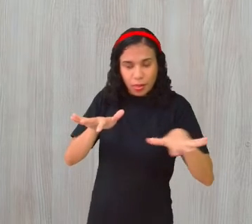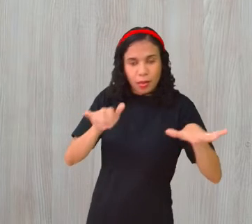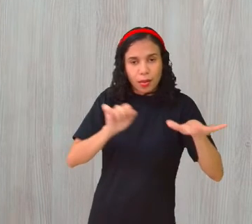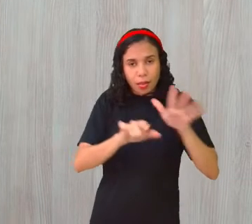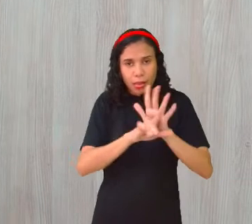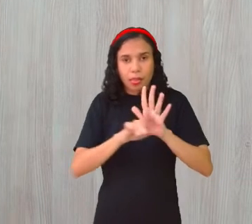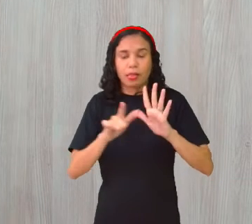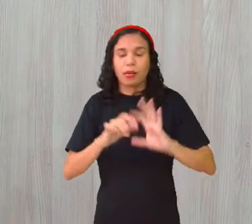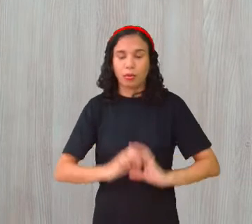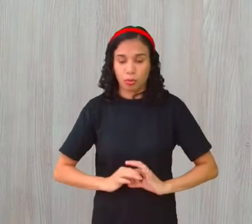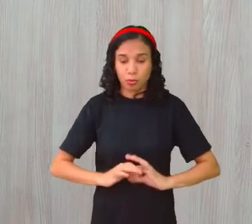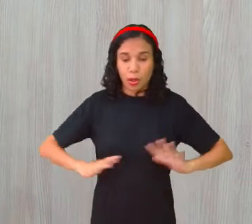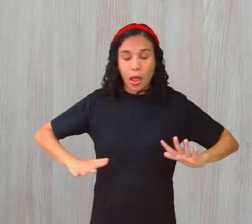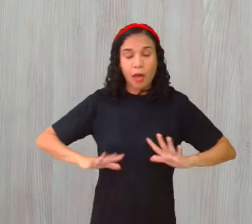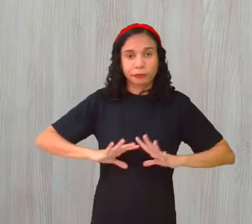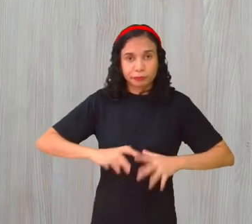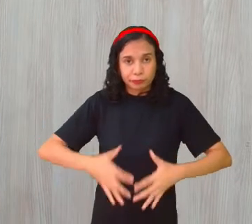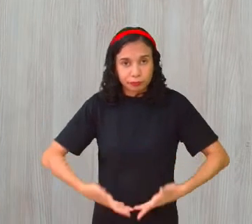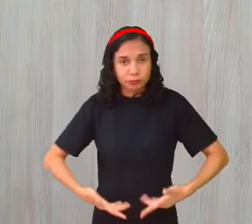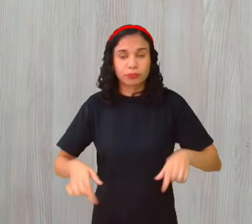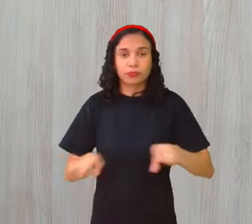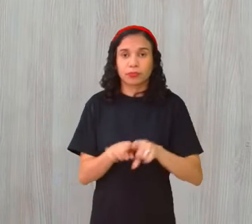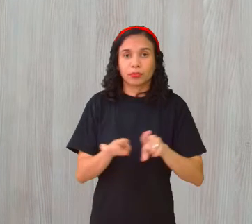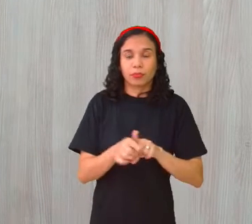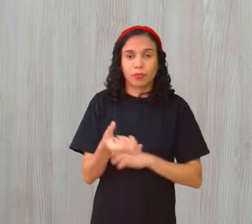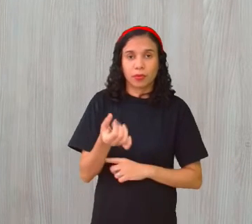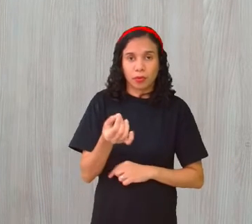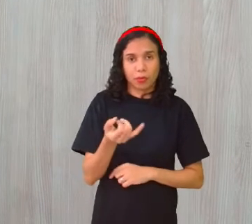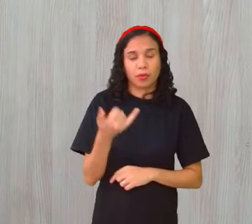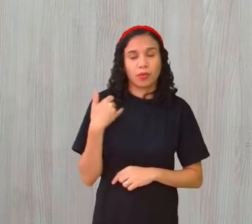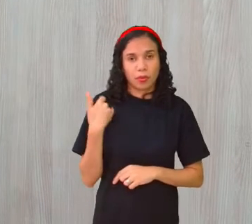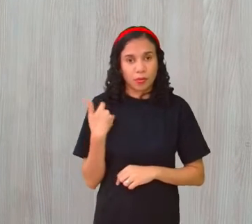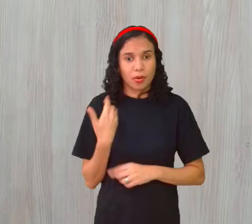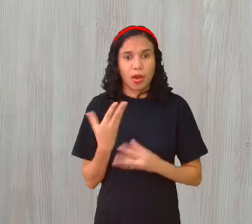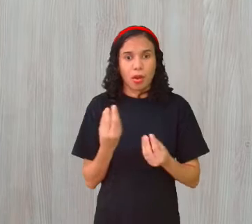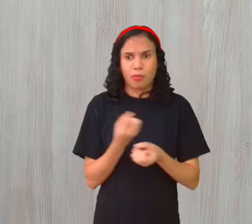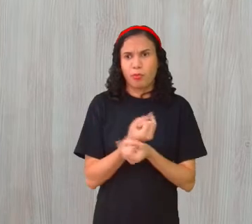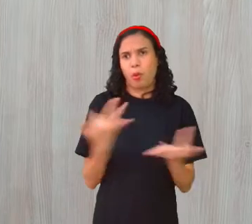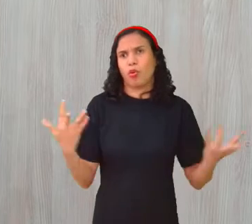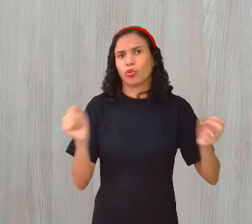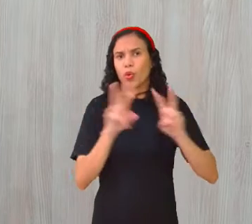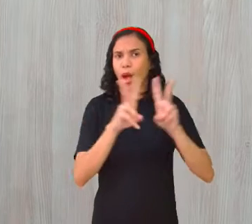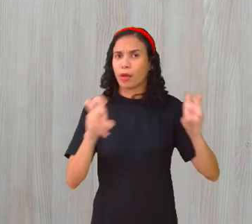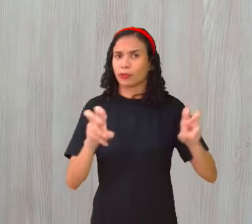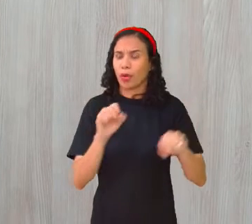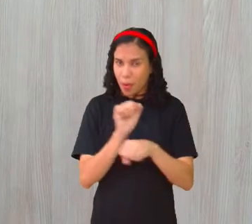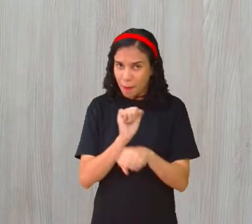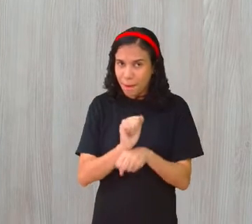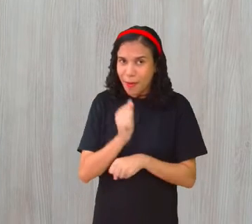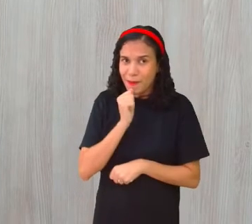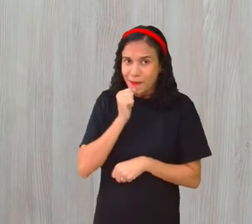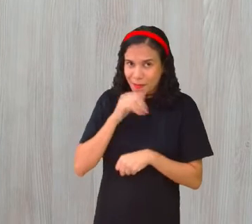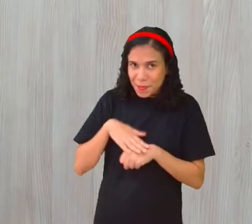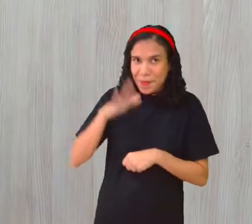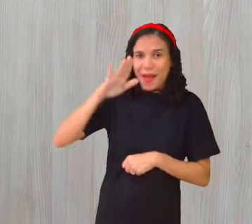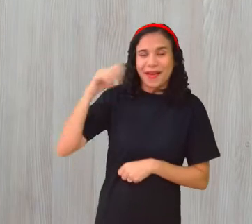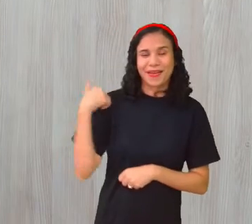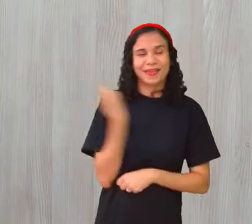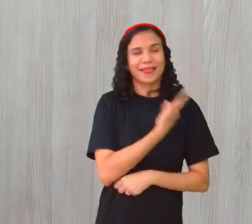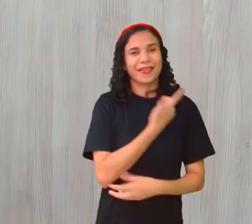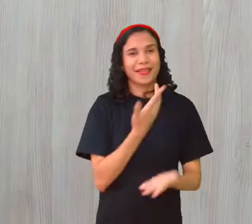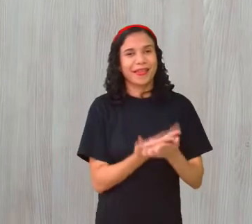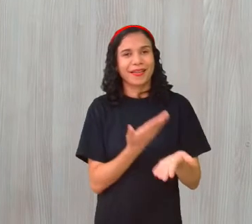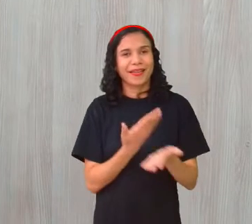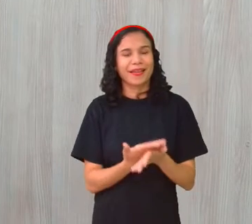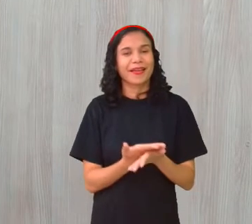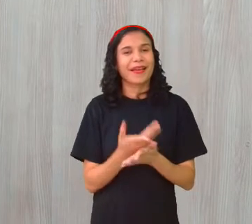ventre livre, né? Exato. Lei de sexagenários, enfim, até muito assunto ainda. Fica aguardando as nossas próximas